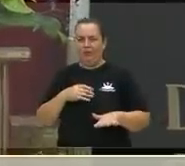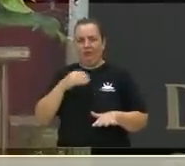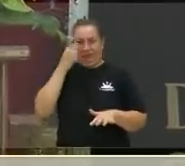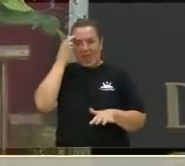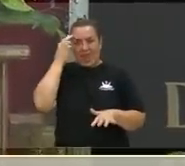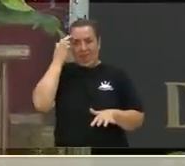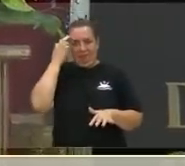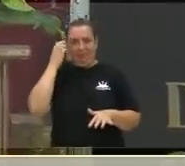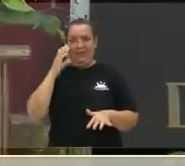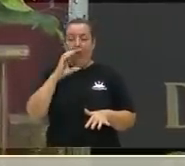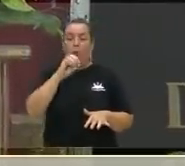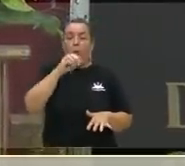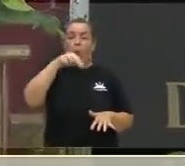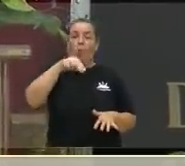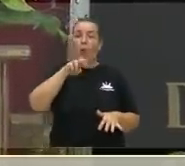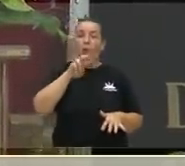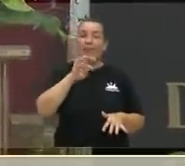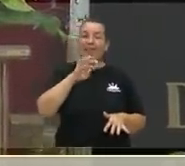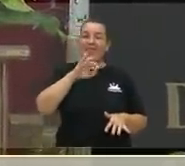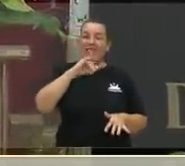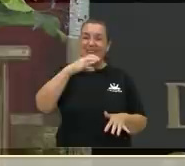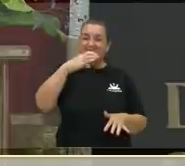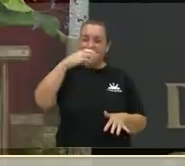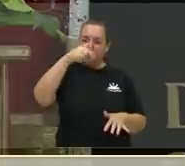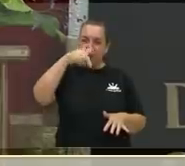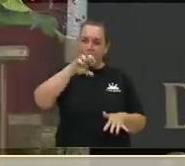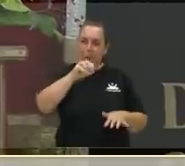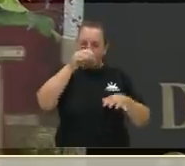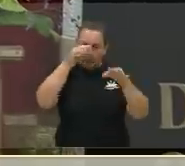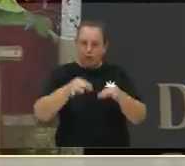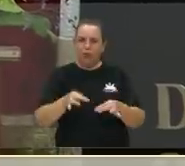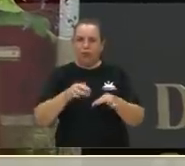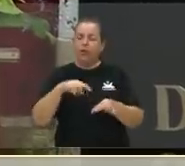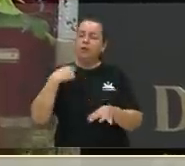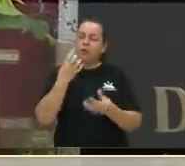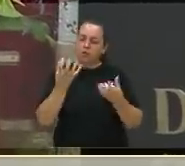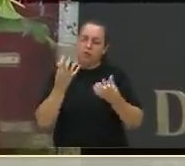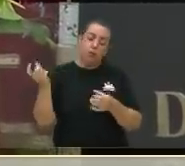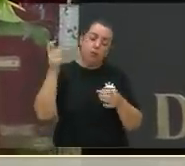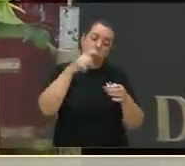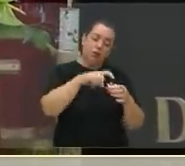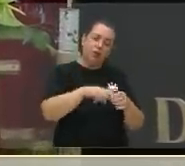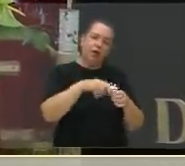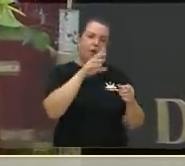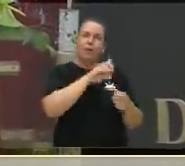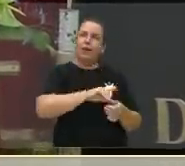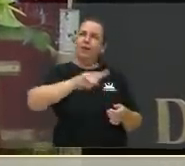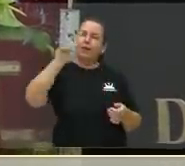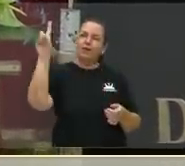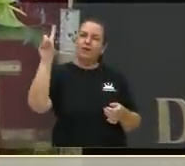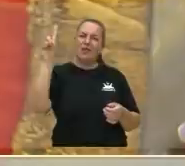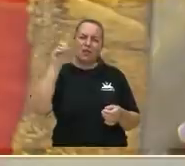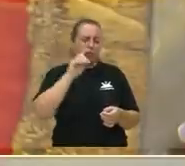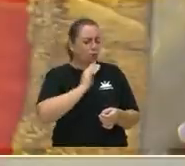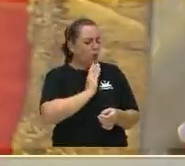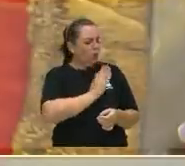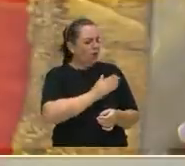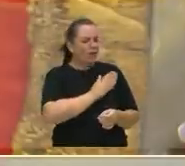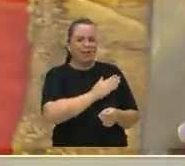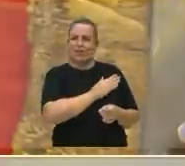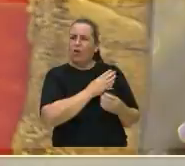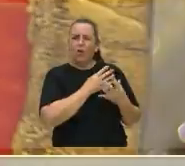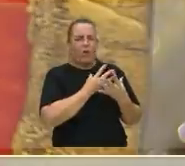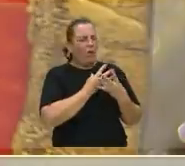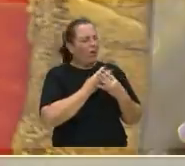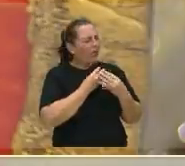e na contrição perfeita nós queremos nos voltar para deus ao seu sagrado coração de lacerado